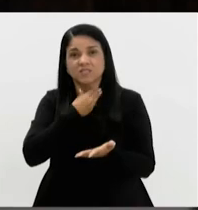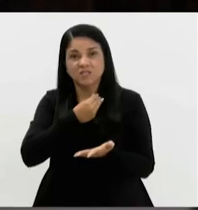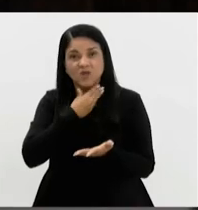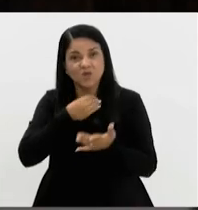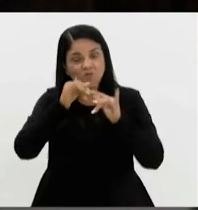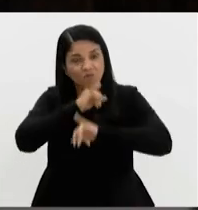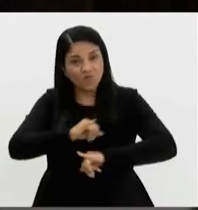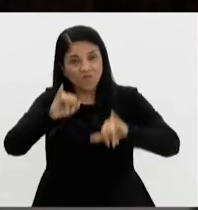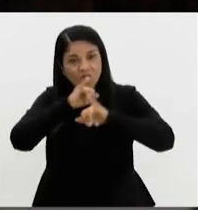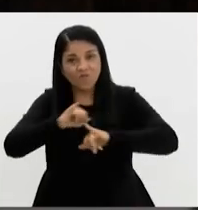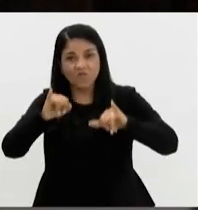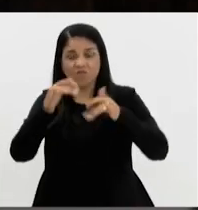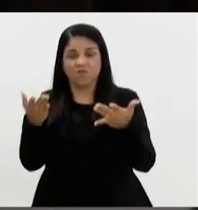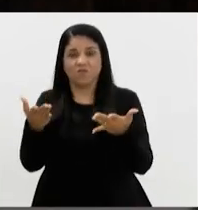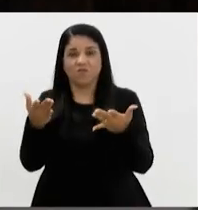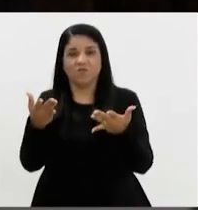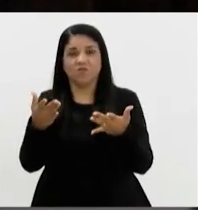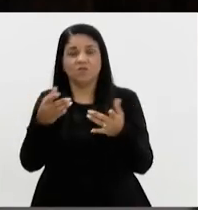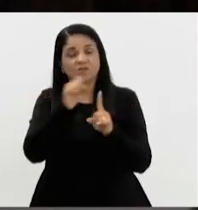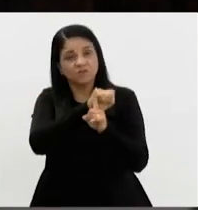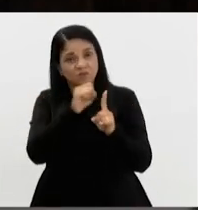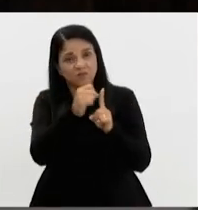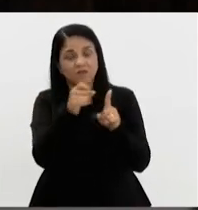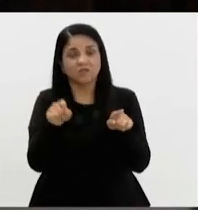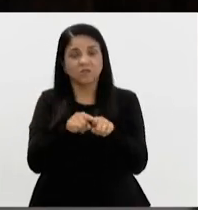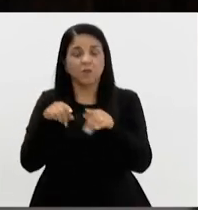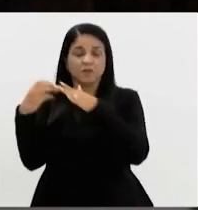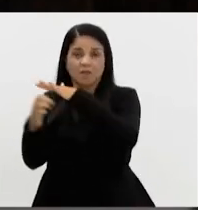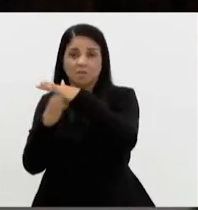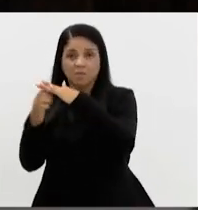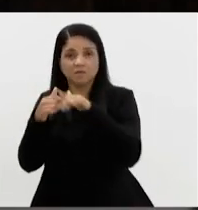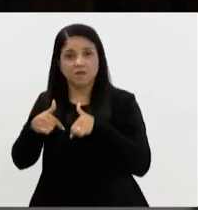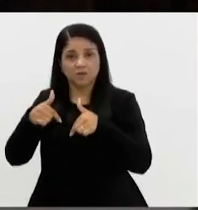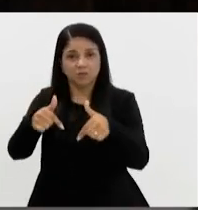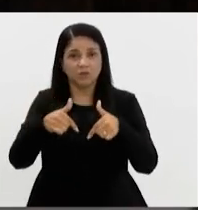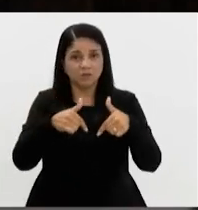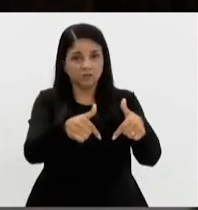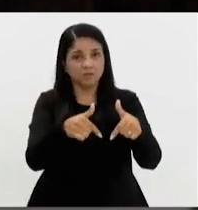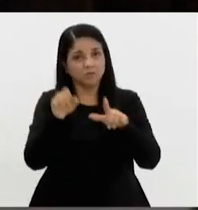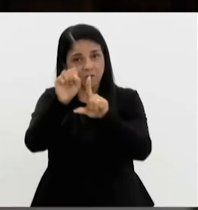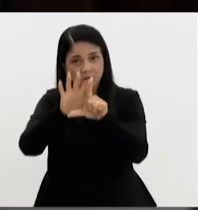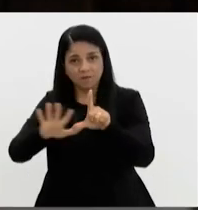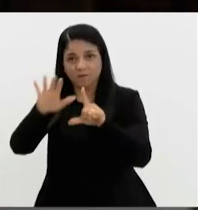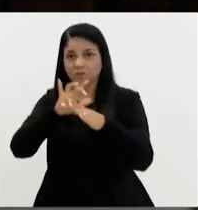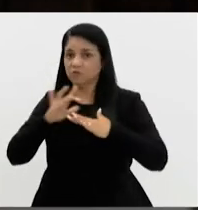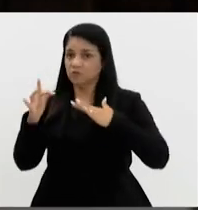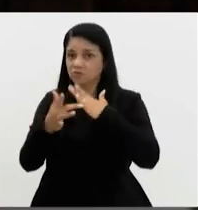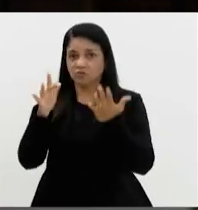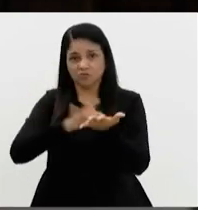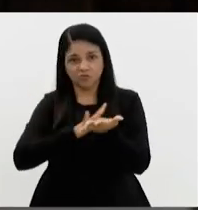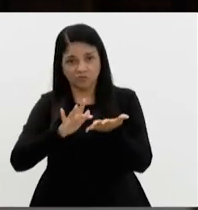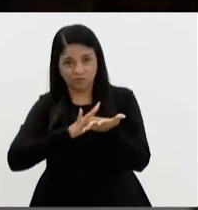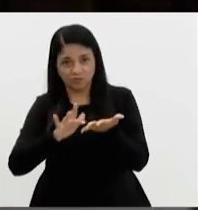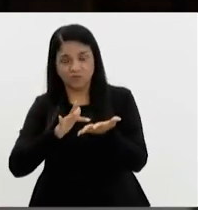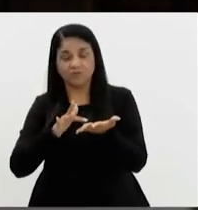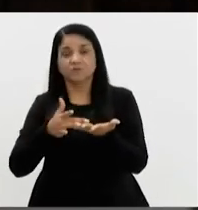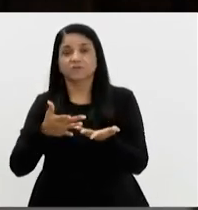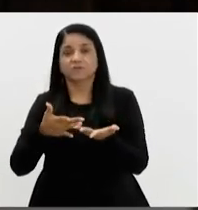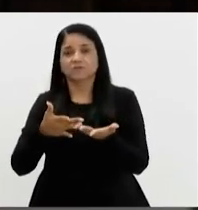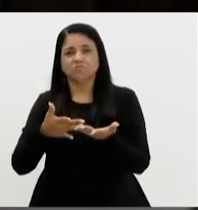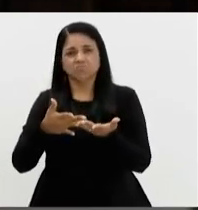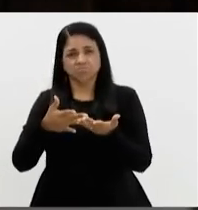função social da propriedade ou função social da empresa a atuação perante as plataformas digitais O que foi muito